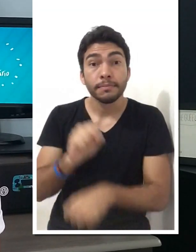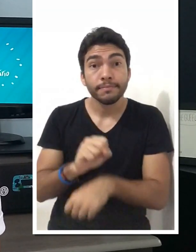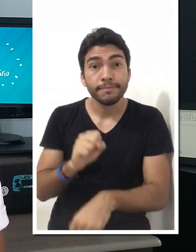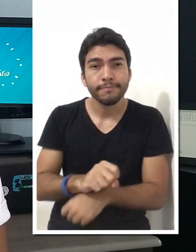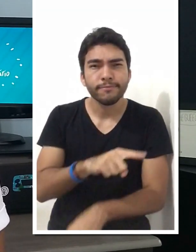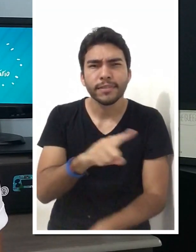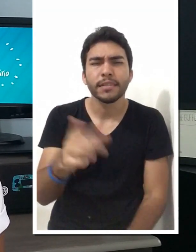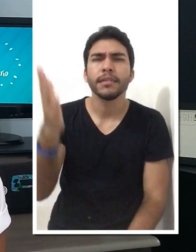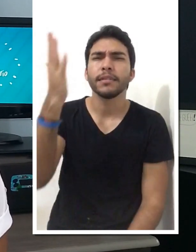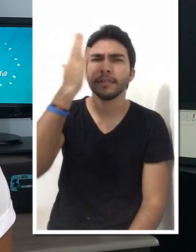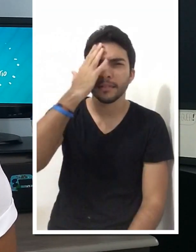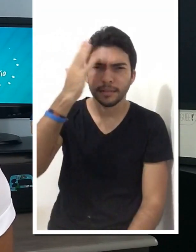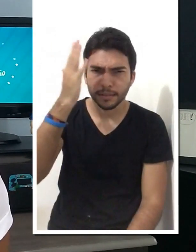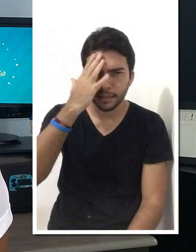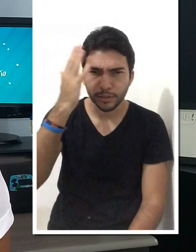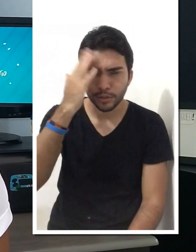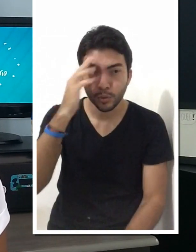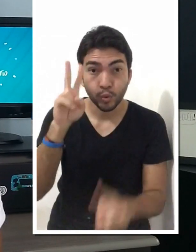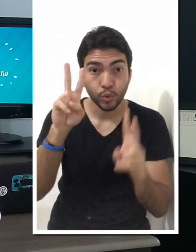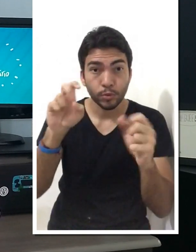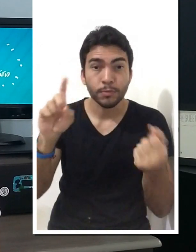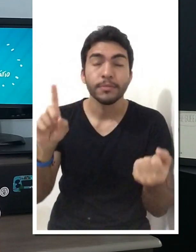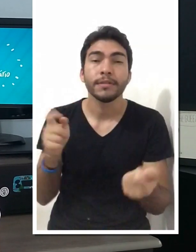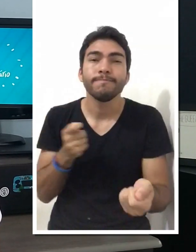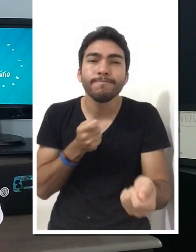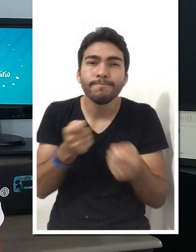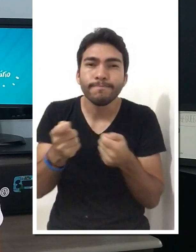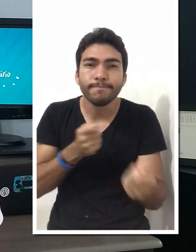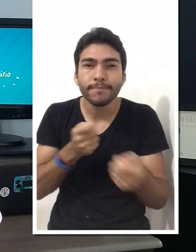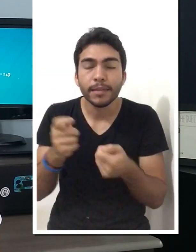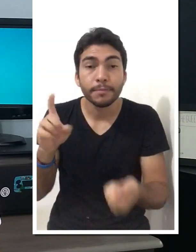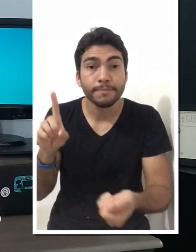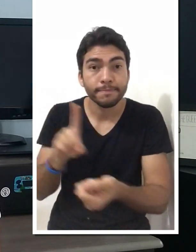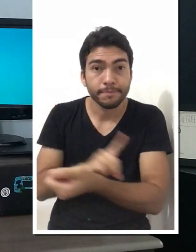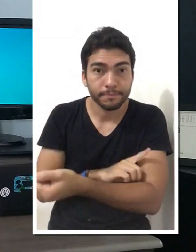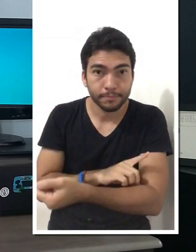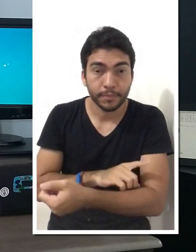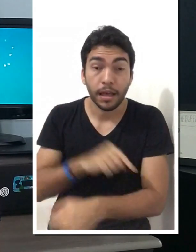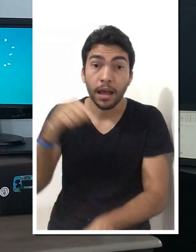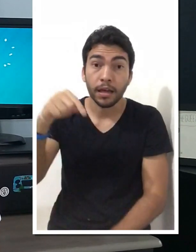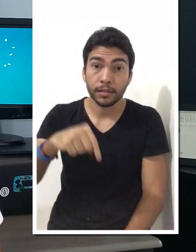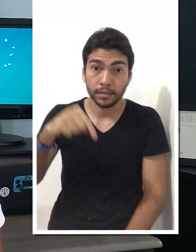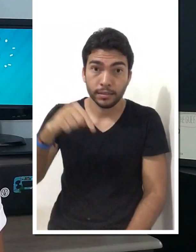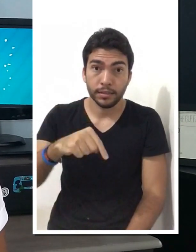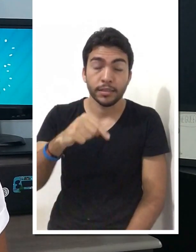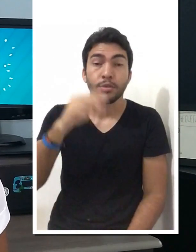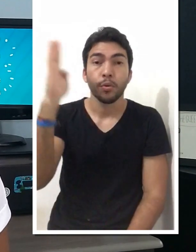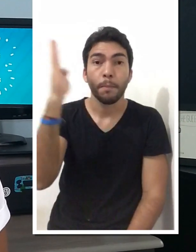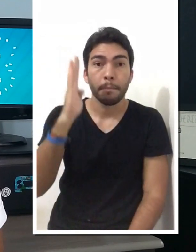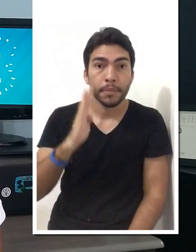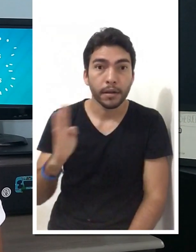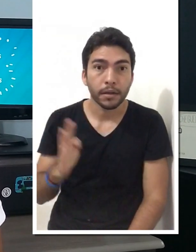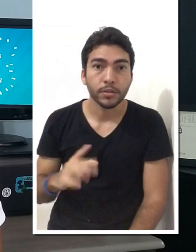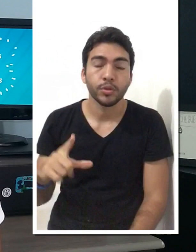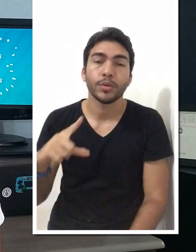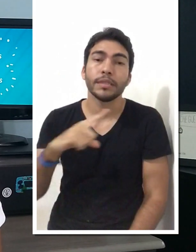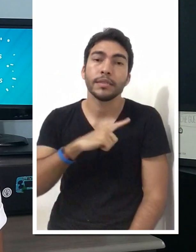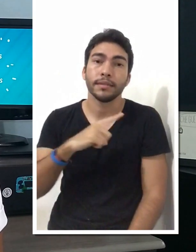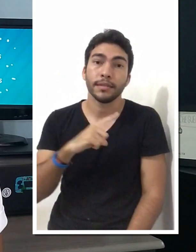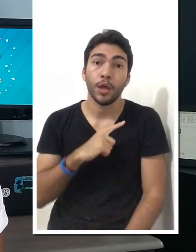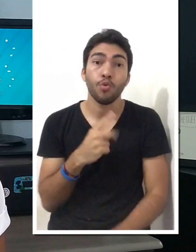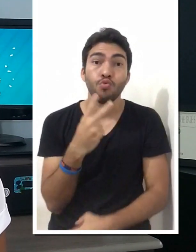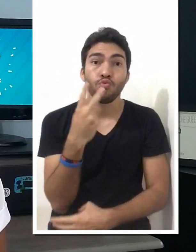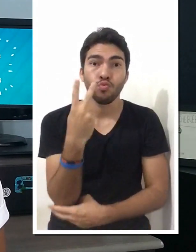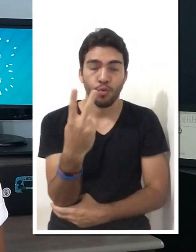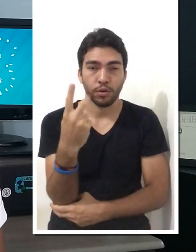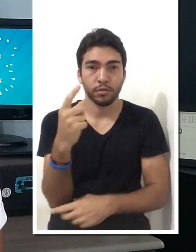no Brasil. Lembrando, aqui no Brasil existem 2 tipos de bomba de insulina, que é a da Roche, que eu